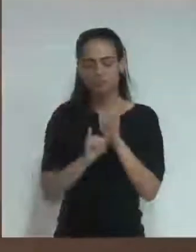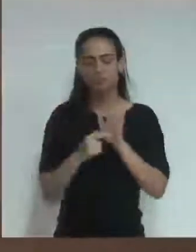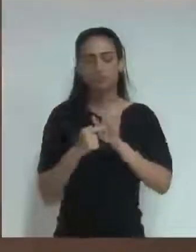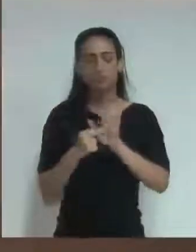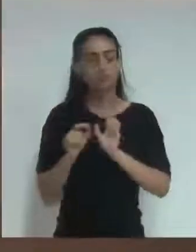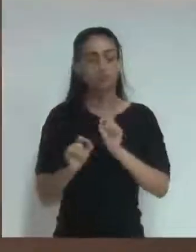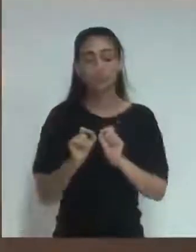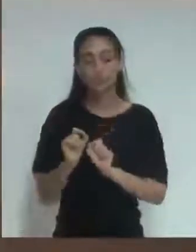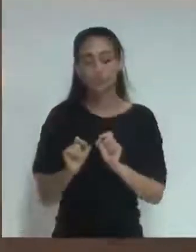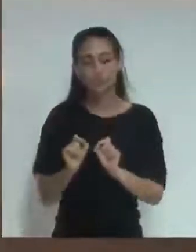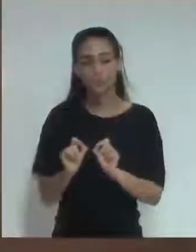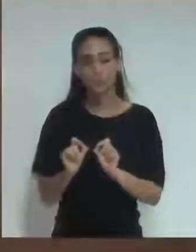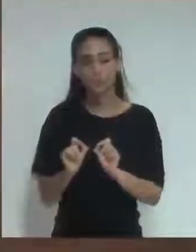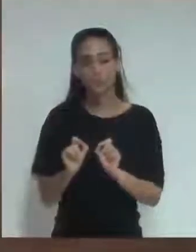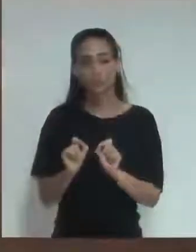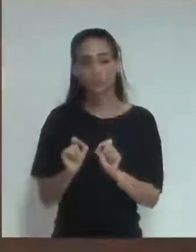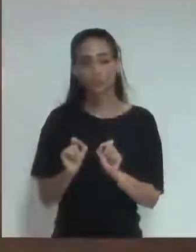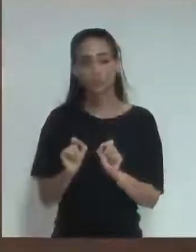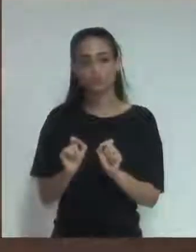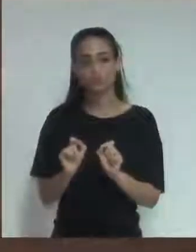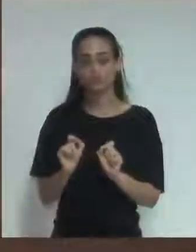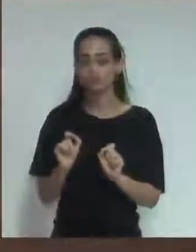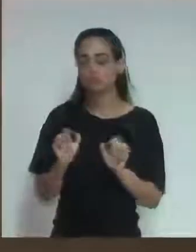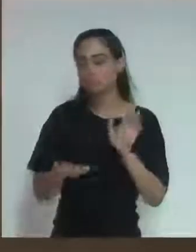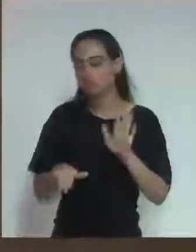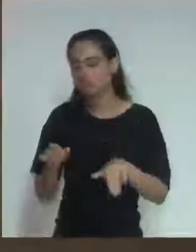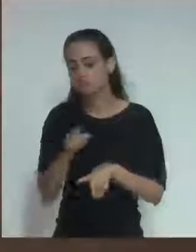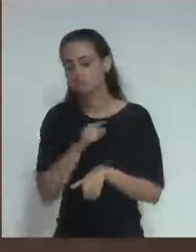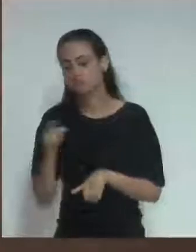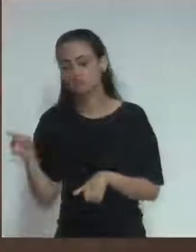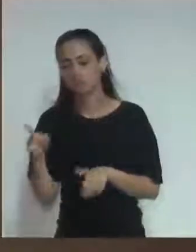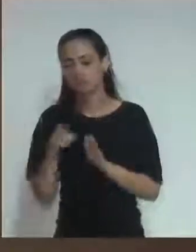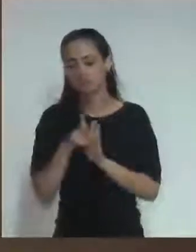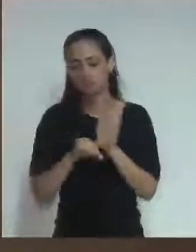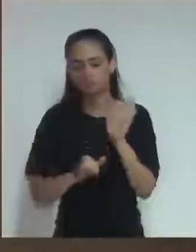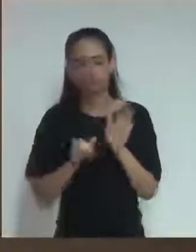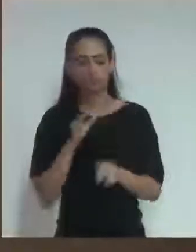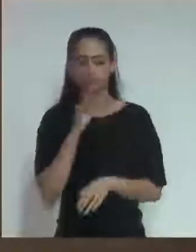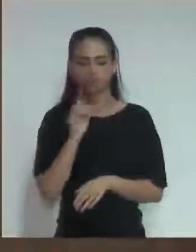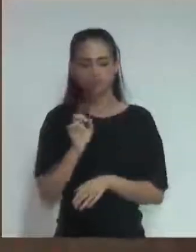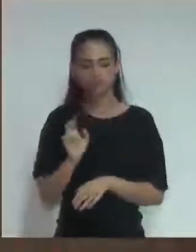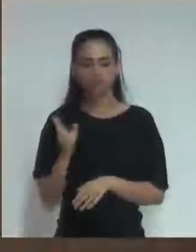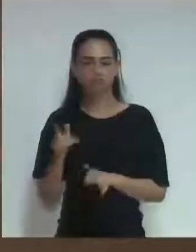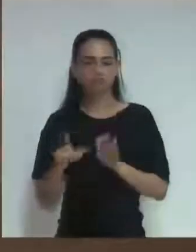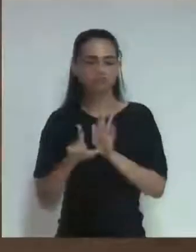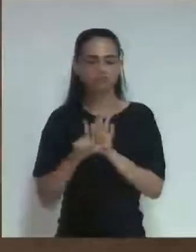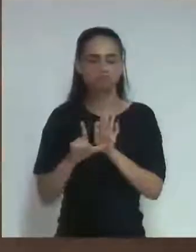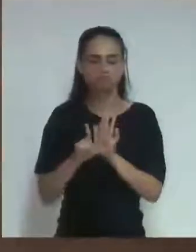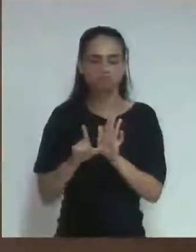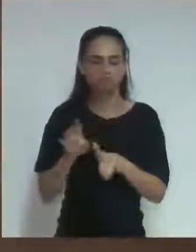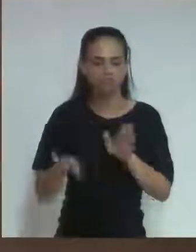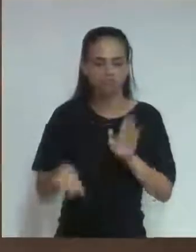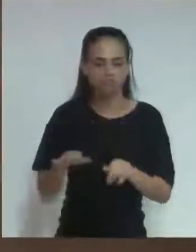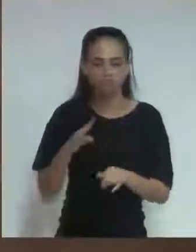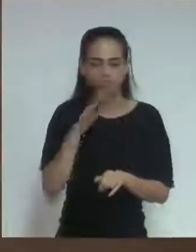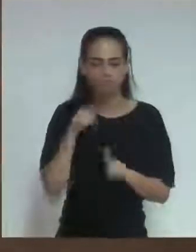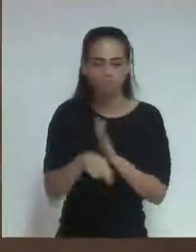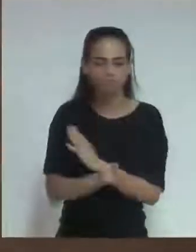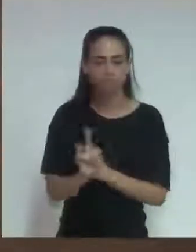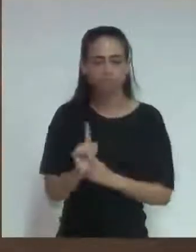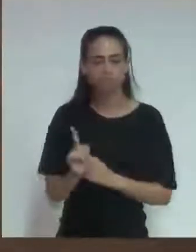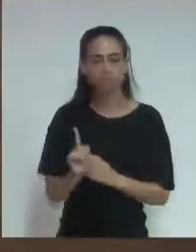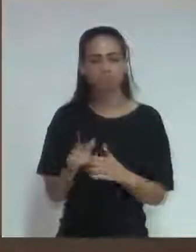legislação já diz isso. Talvez algumas pessoas não conheçam bem o regimento, a legislação, e acaba falando o